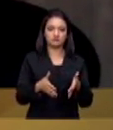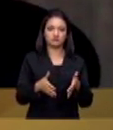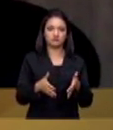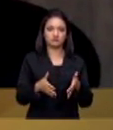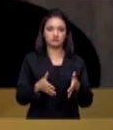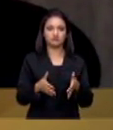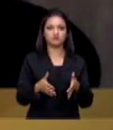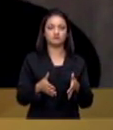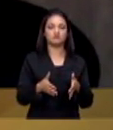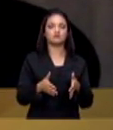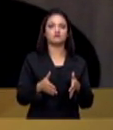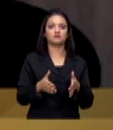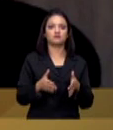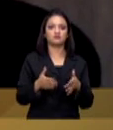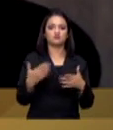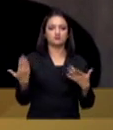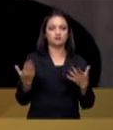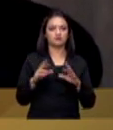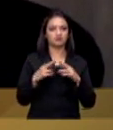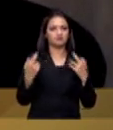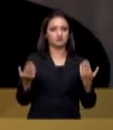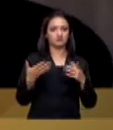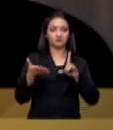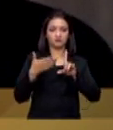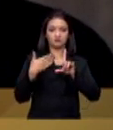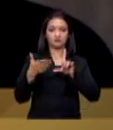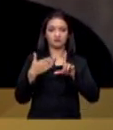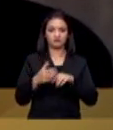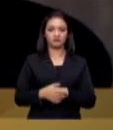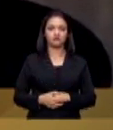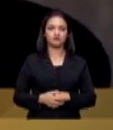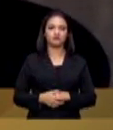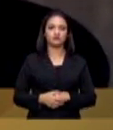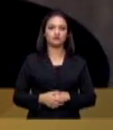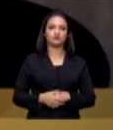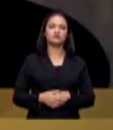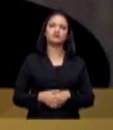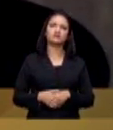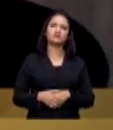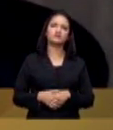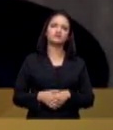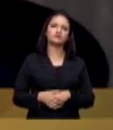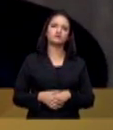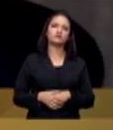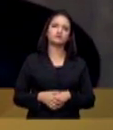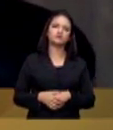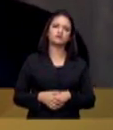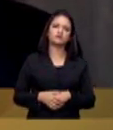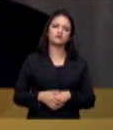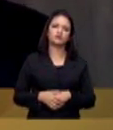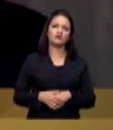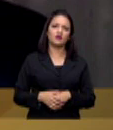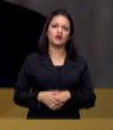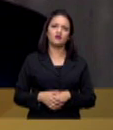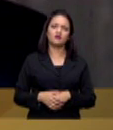nesta sessão virtual. Supremo, senhor presidente, a matéria me parece já